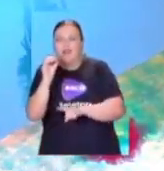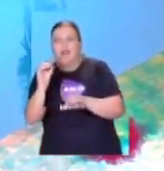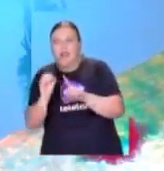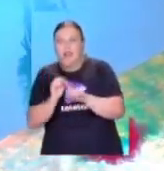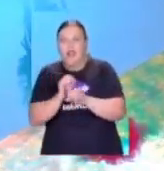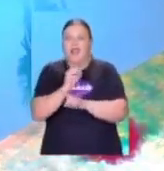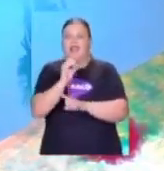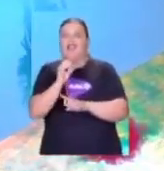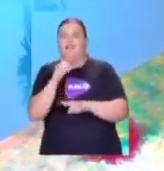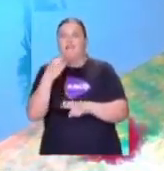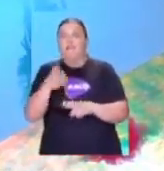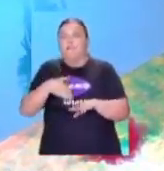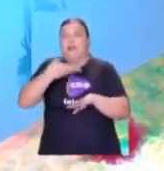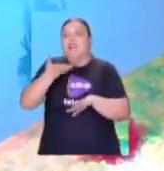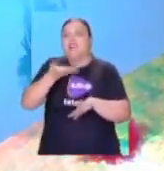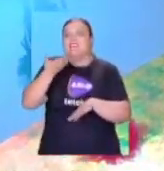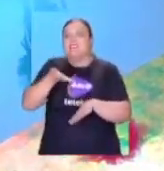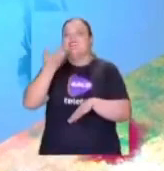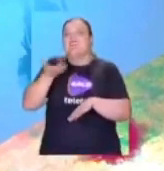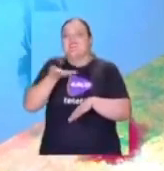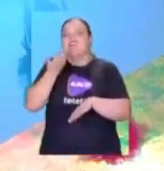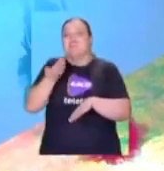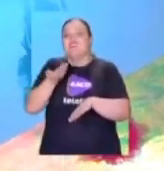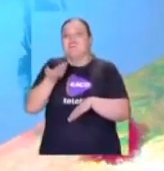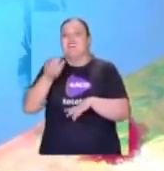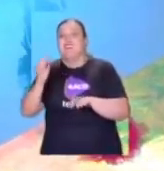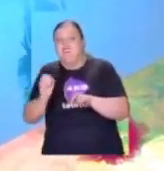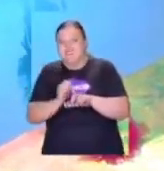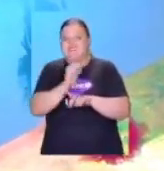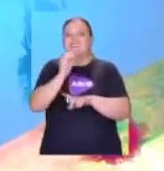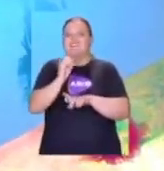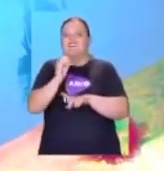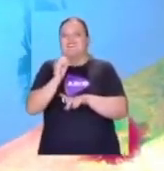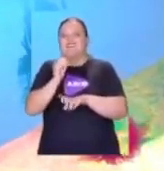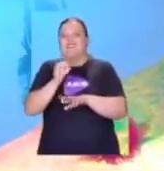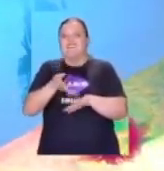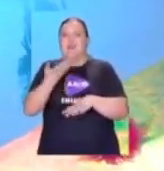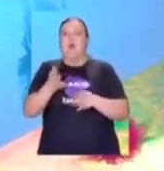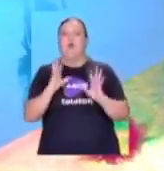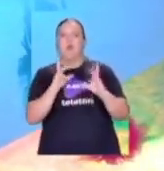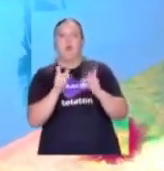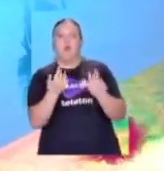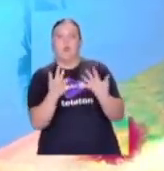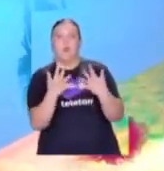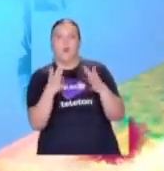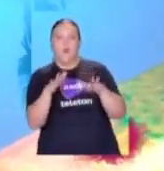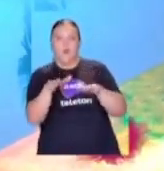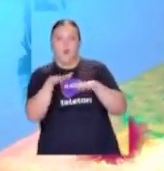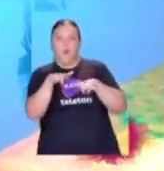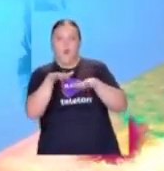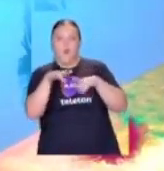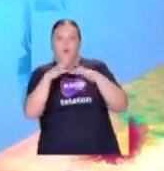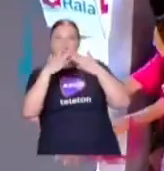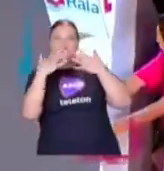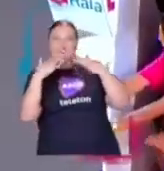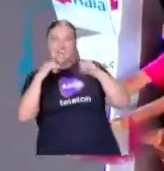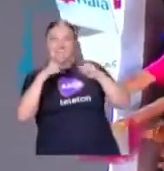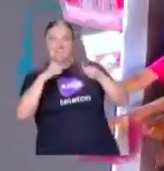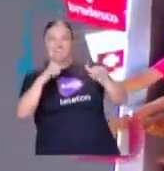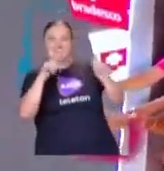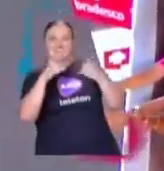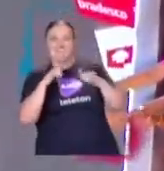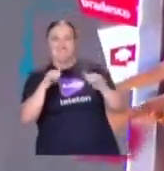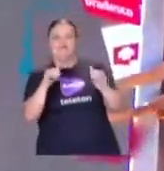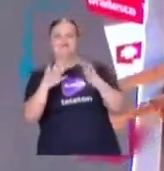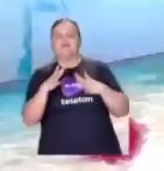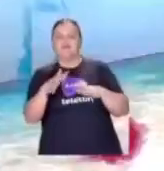Mais um zero, vai, mais um zero pra mim, mais um zero. Mais um zero. Faz assim com a mão, faz assim com a mais mão. Mais um zero. Já tem três zeros ali, já tá